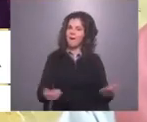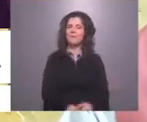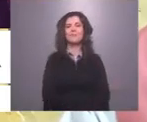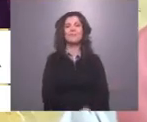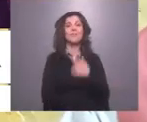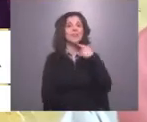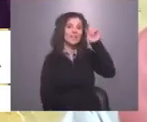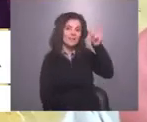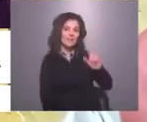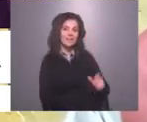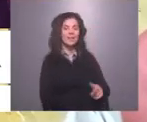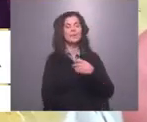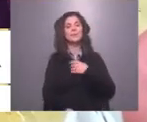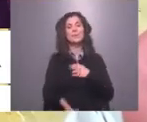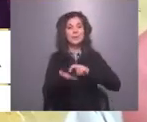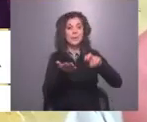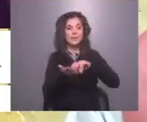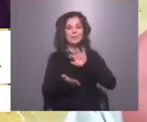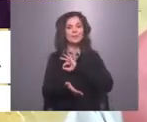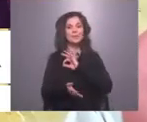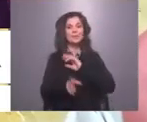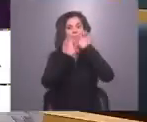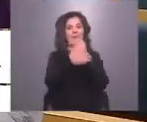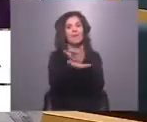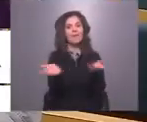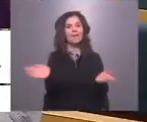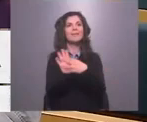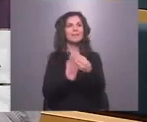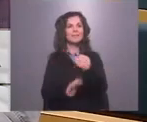Cari pellegrini di lingua italiana, il Signore sia con voi.